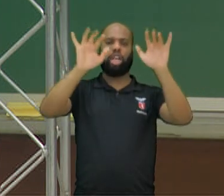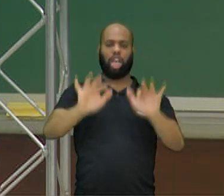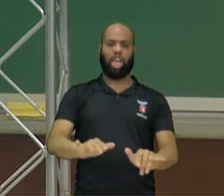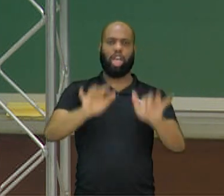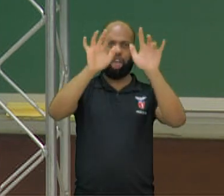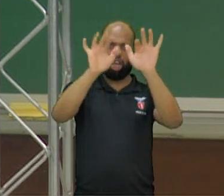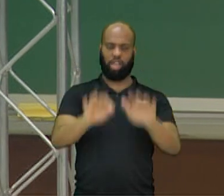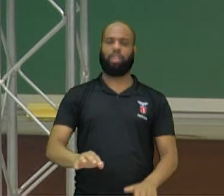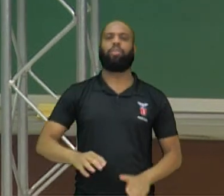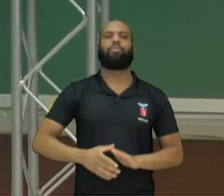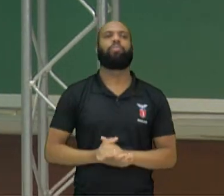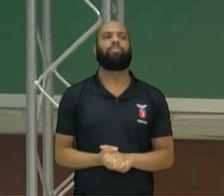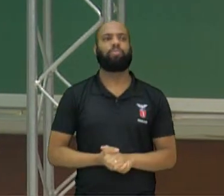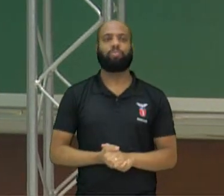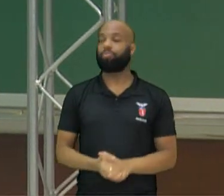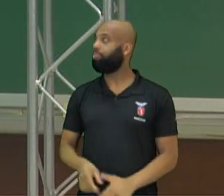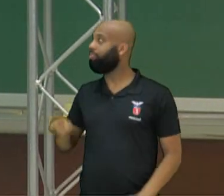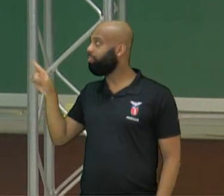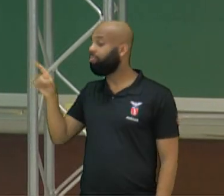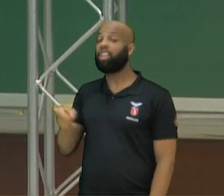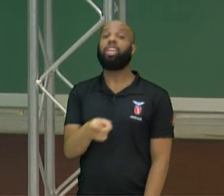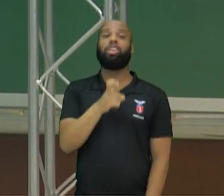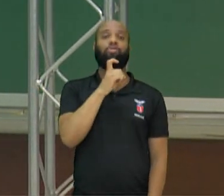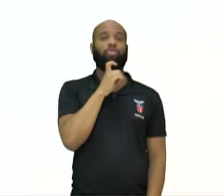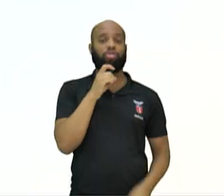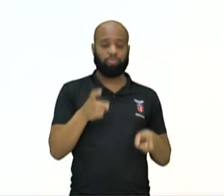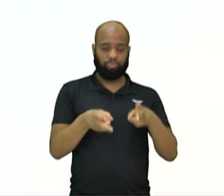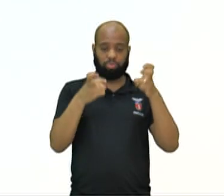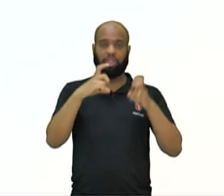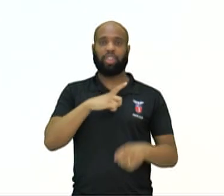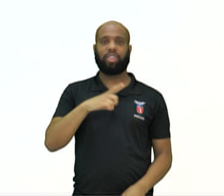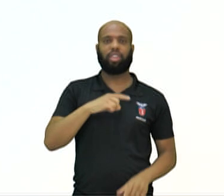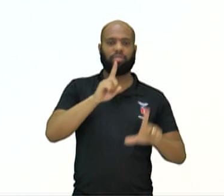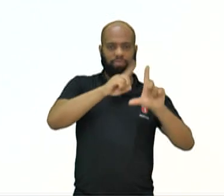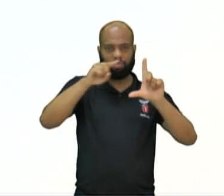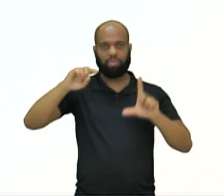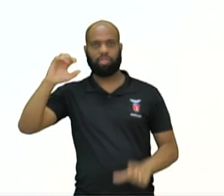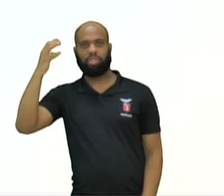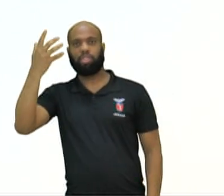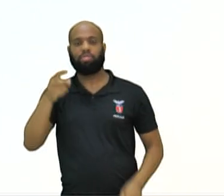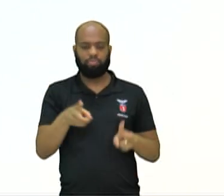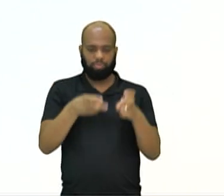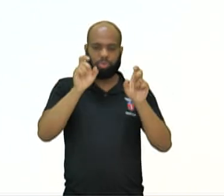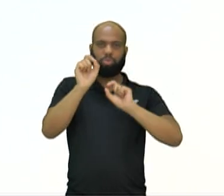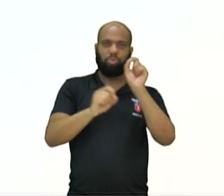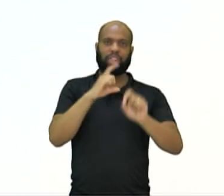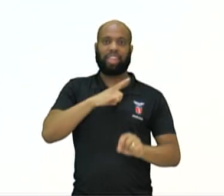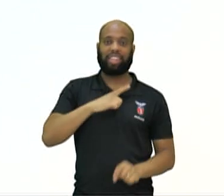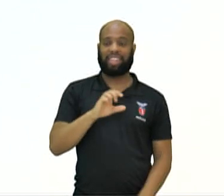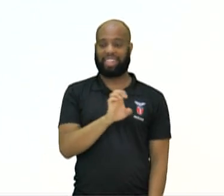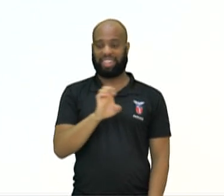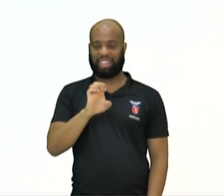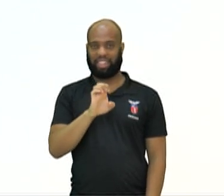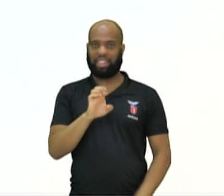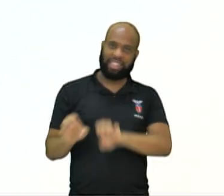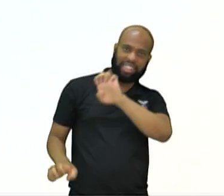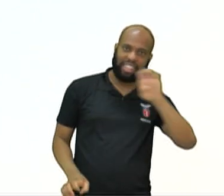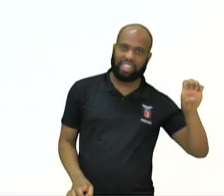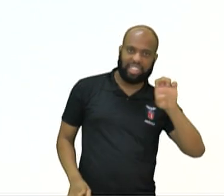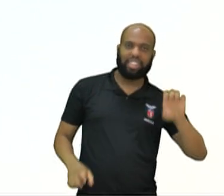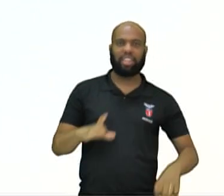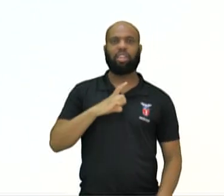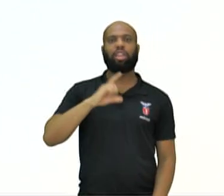neve. Aqui o clima frio, a gente pode observar aqui o climograma. Observe que do lado esquerdo você está vendo